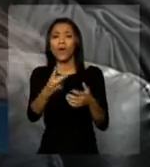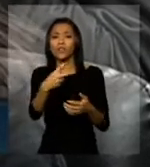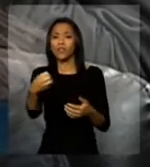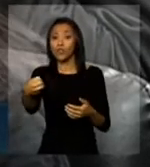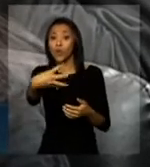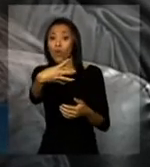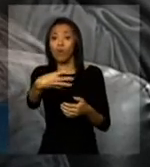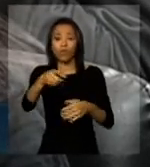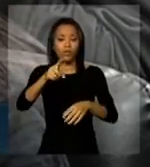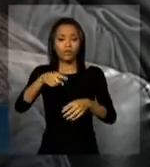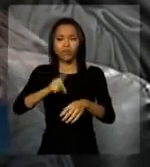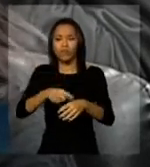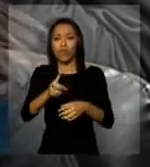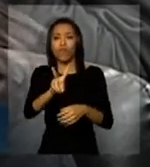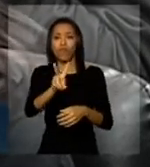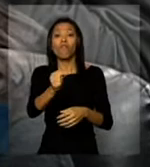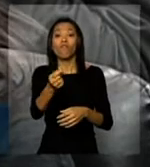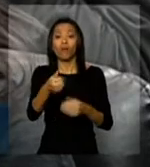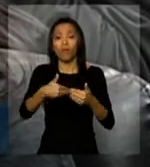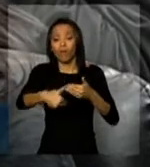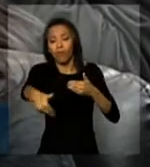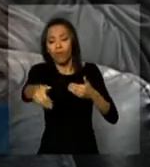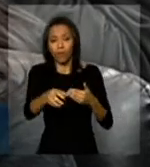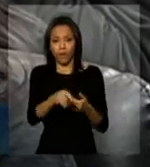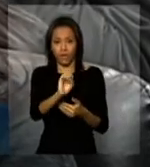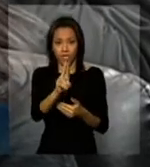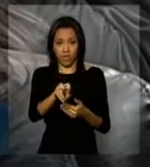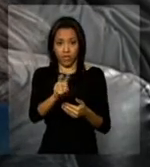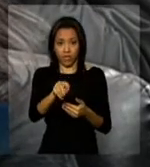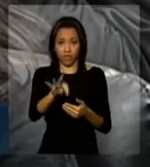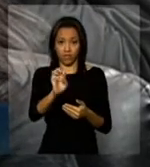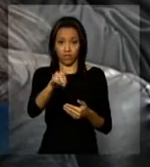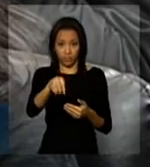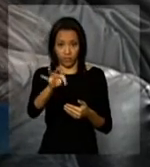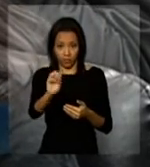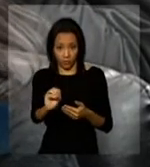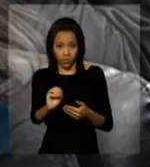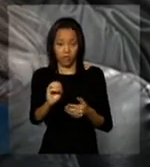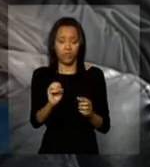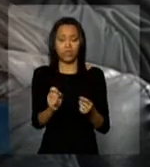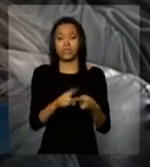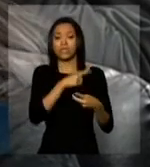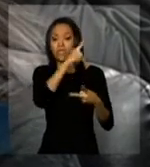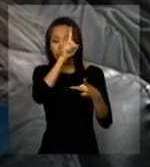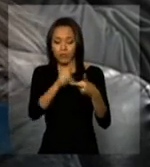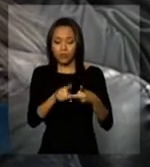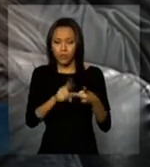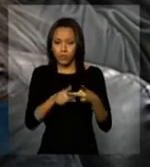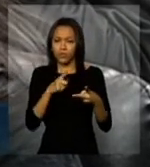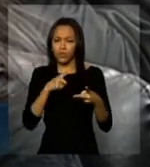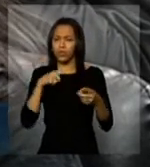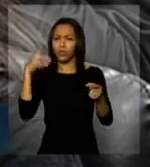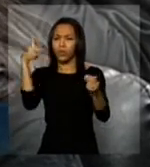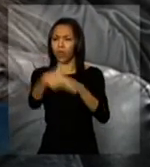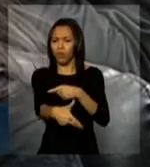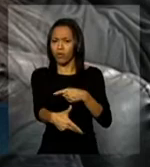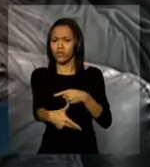de investimentos, o número. Em segundo lugar, teve a premissa aí no corte